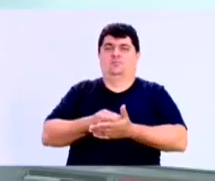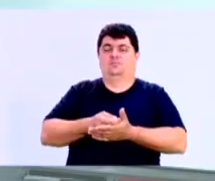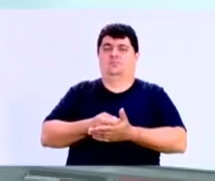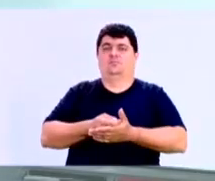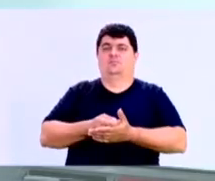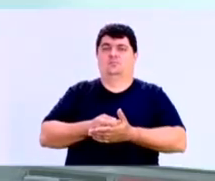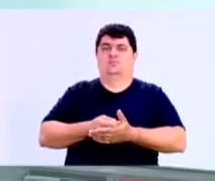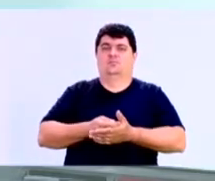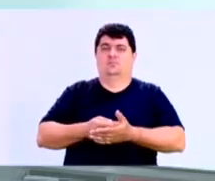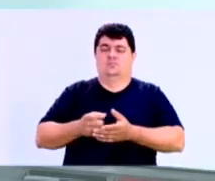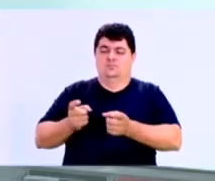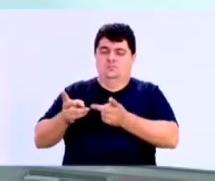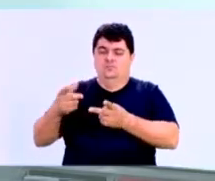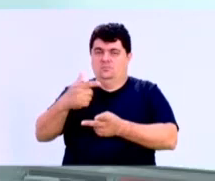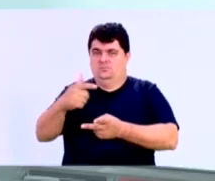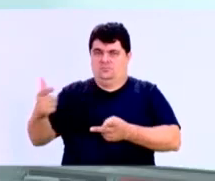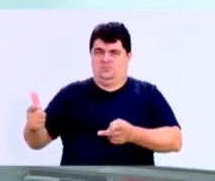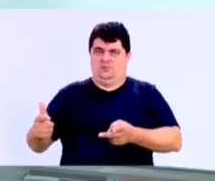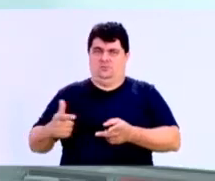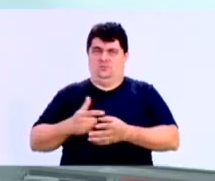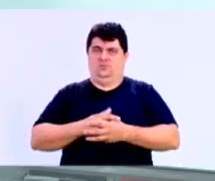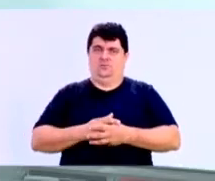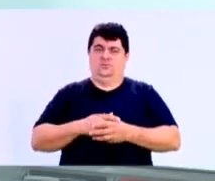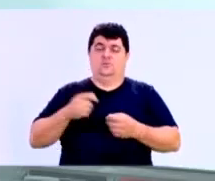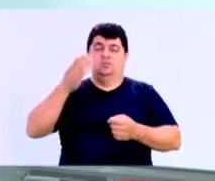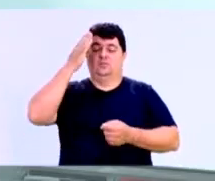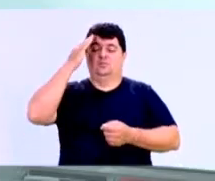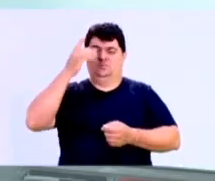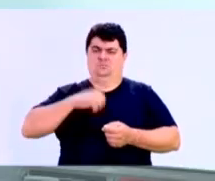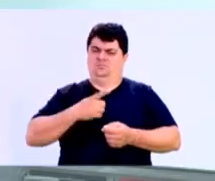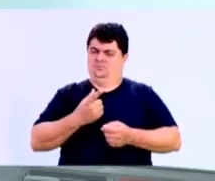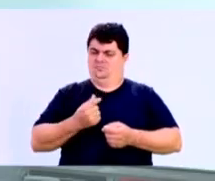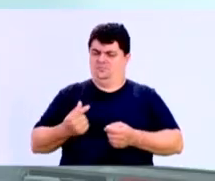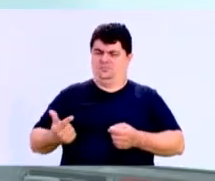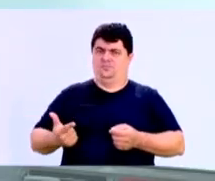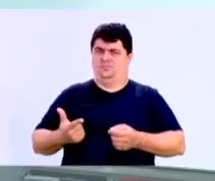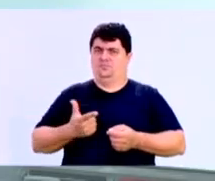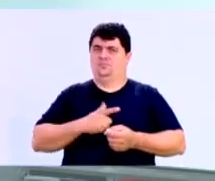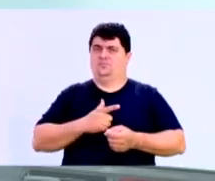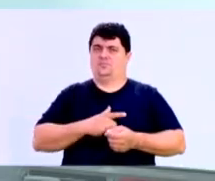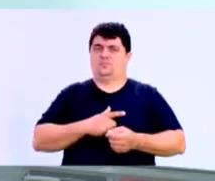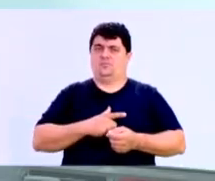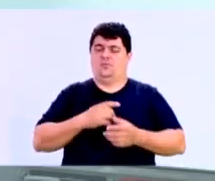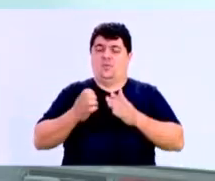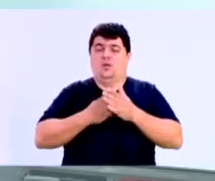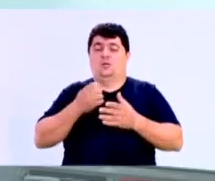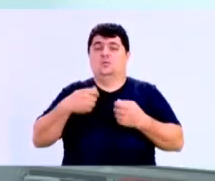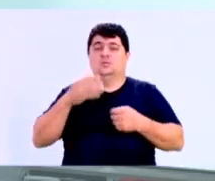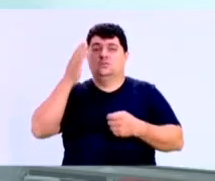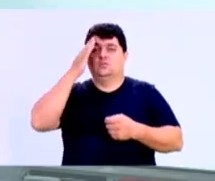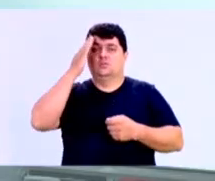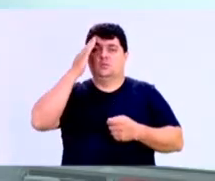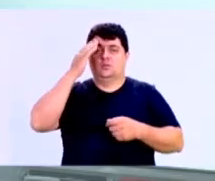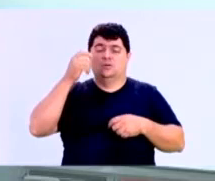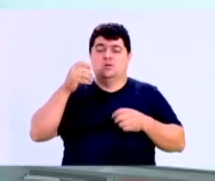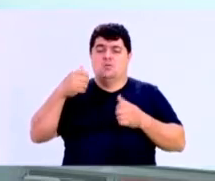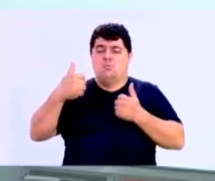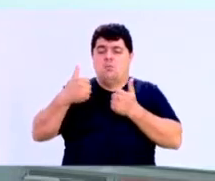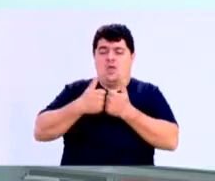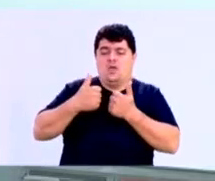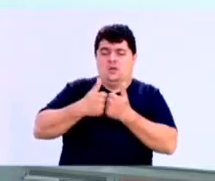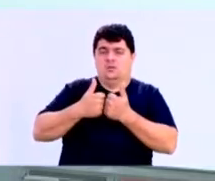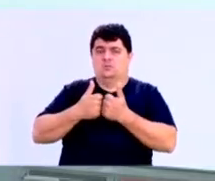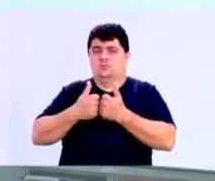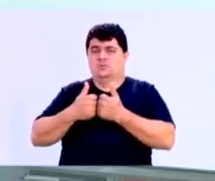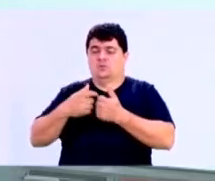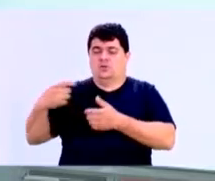que não seja os de venda de mercadoria. Tem prazos diferentes, ok? Então isso que a empresa tem que trabalhar, tentar ajustar e deixar esses prazos mais próximos um